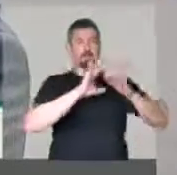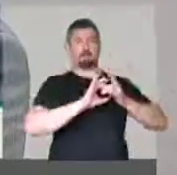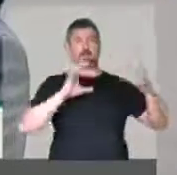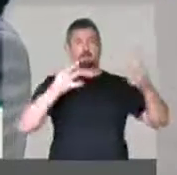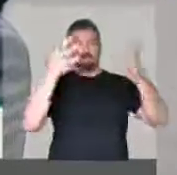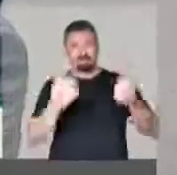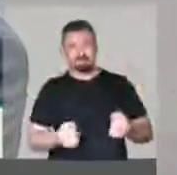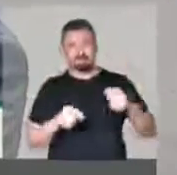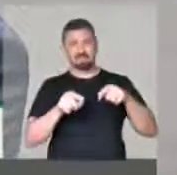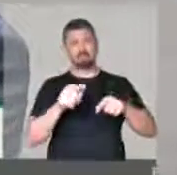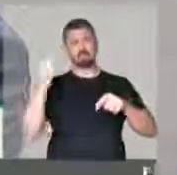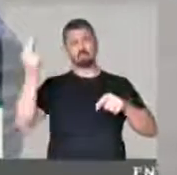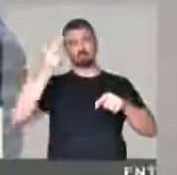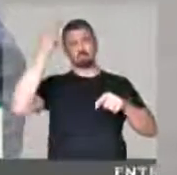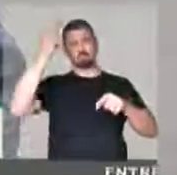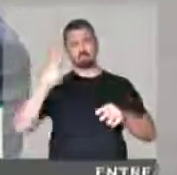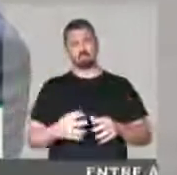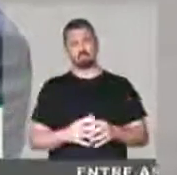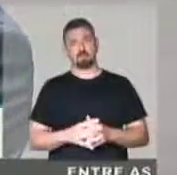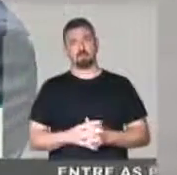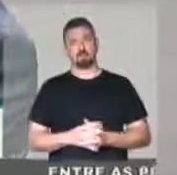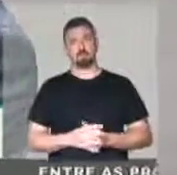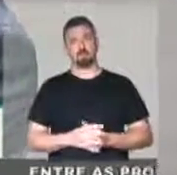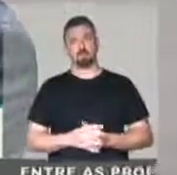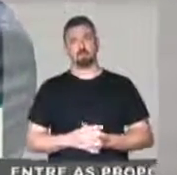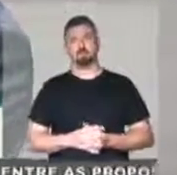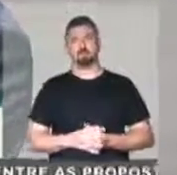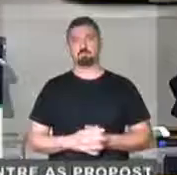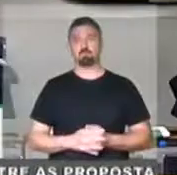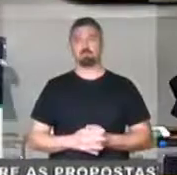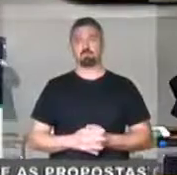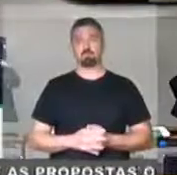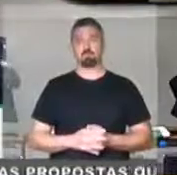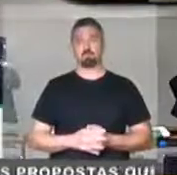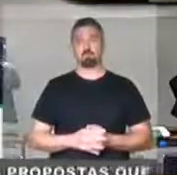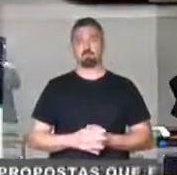aceitar esse tipo de... Muito obrigado, deputado Camilo. Com a...